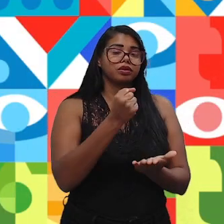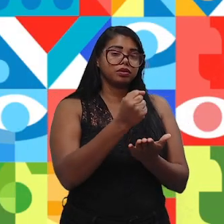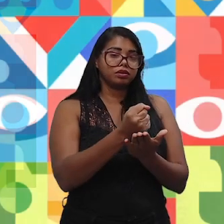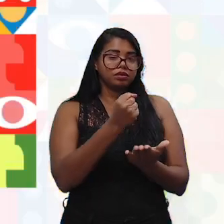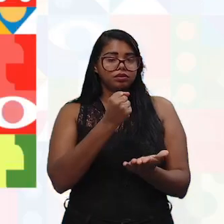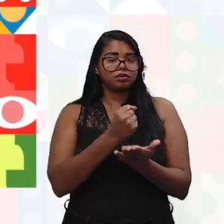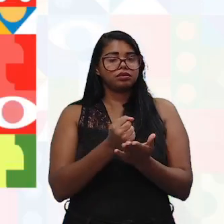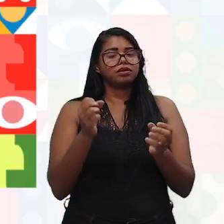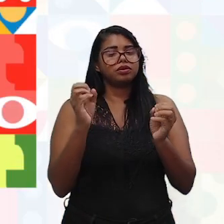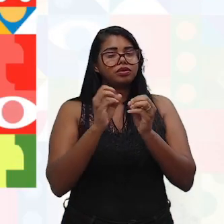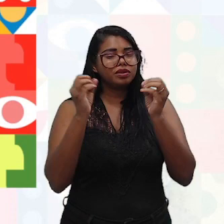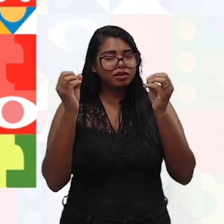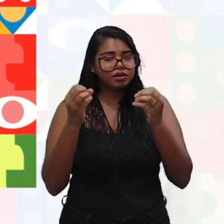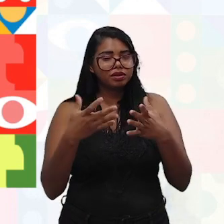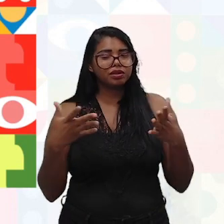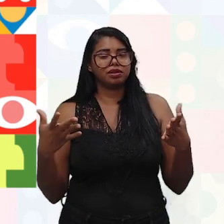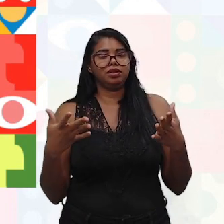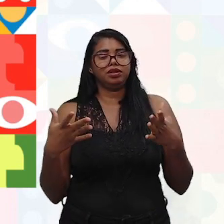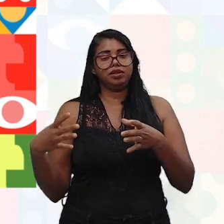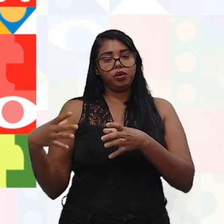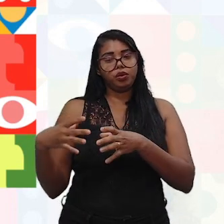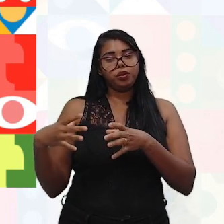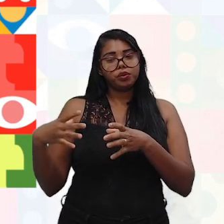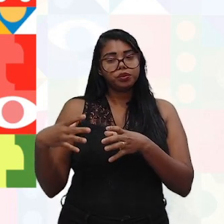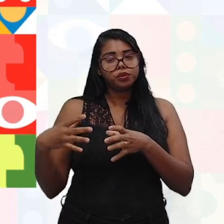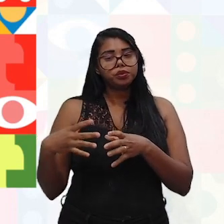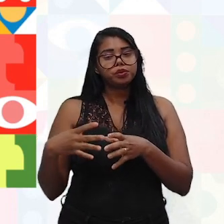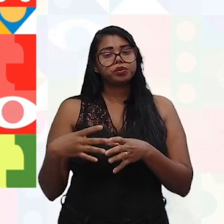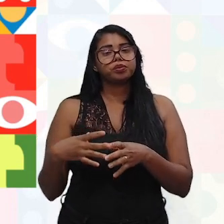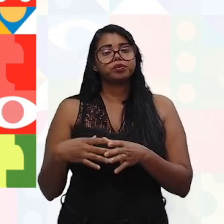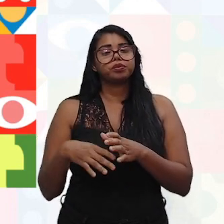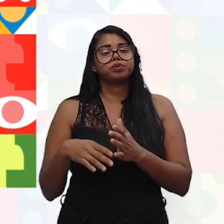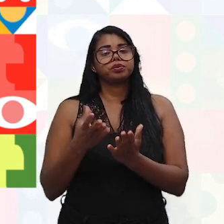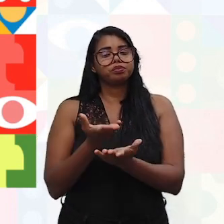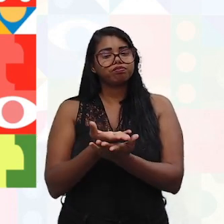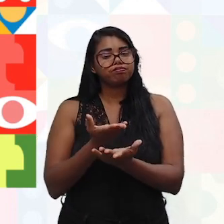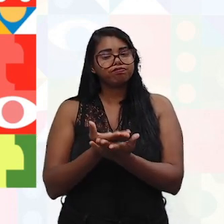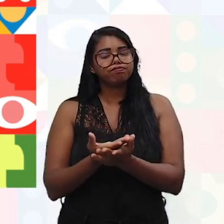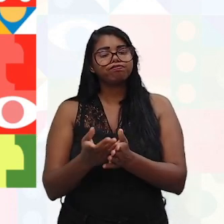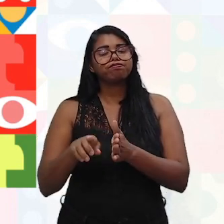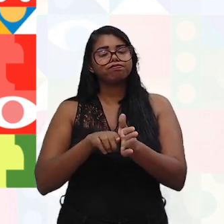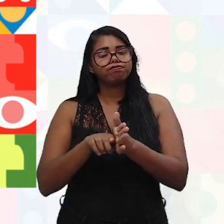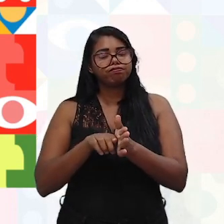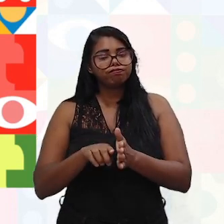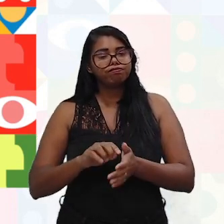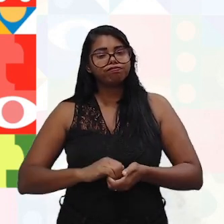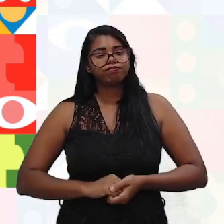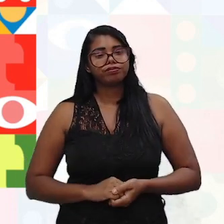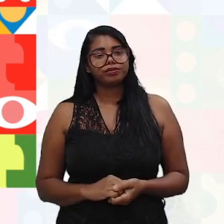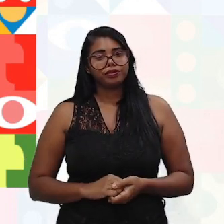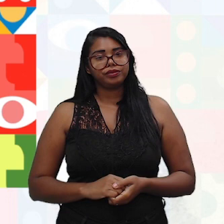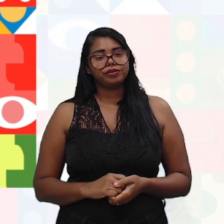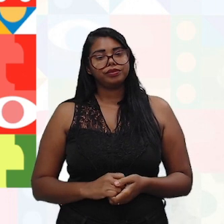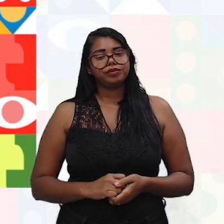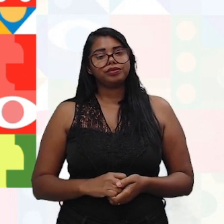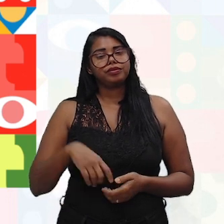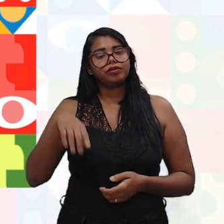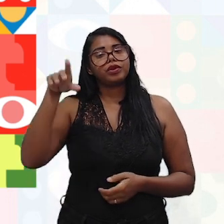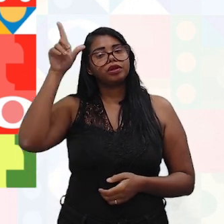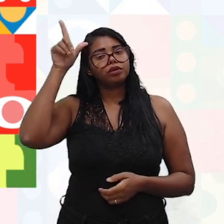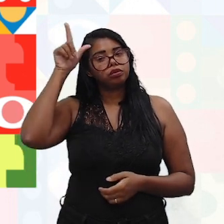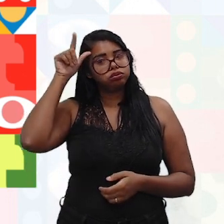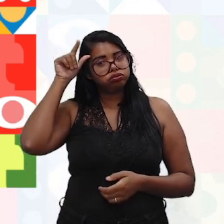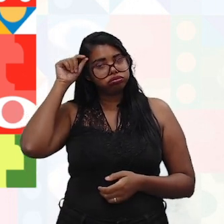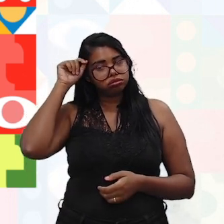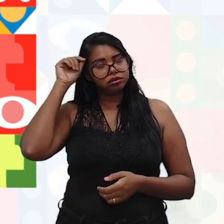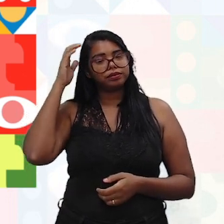foi criado aqui por toda uma equipe de especialistas. Então acaba que dá ali um alívio a gente